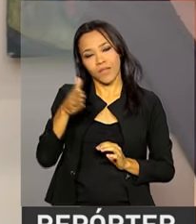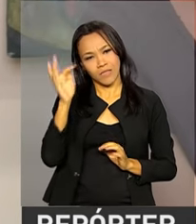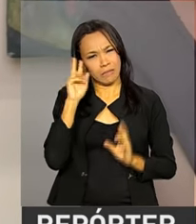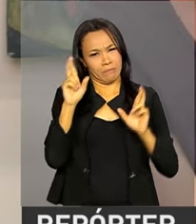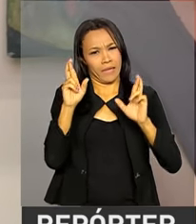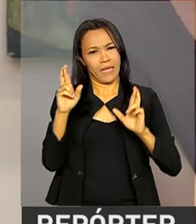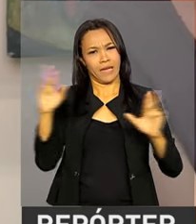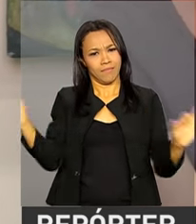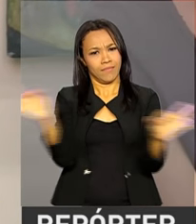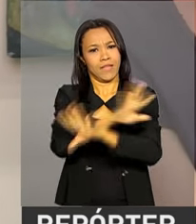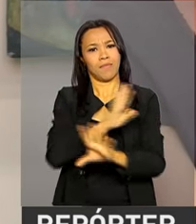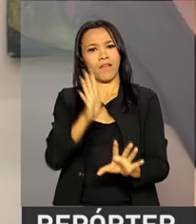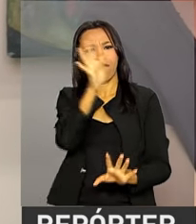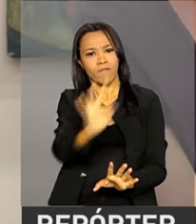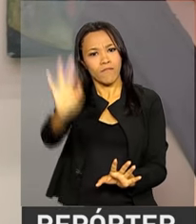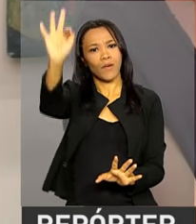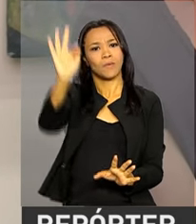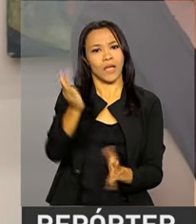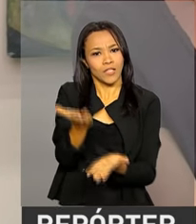terminar a faculdade